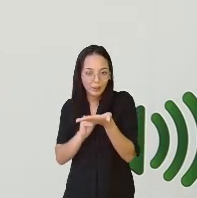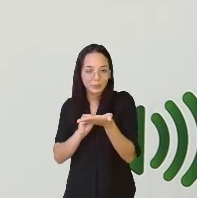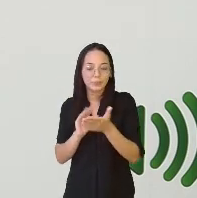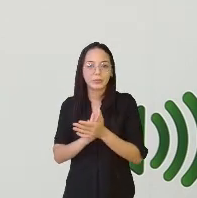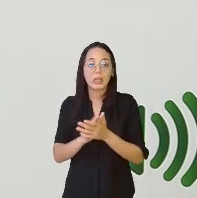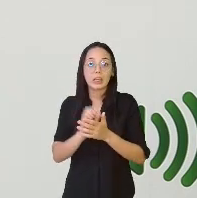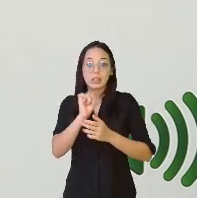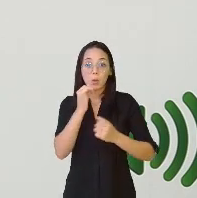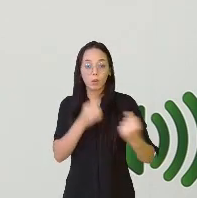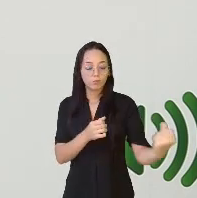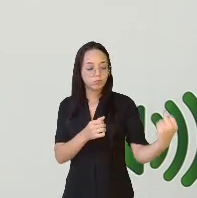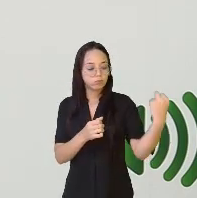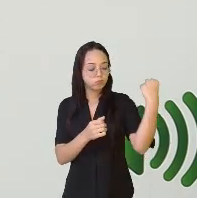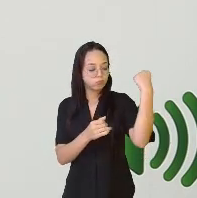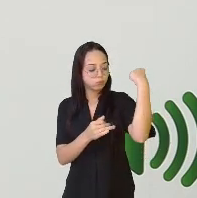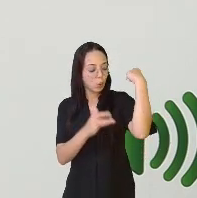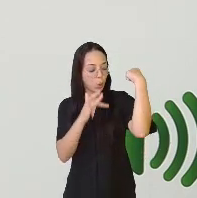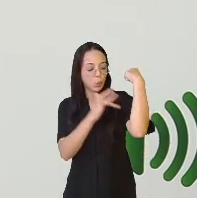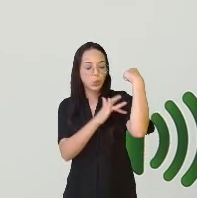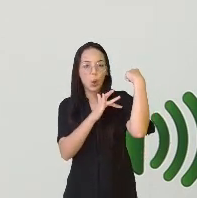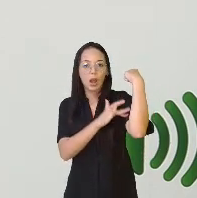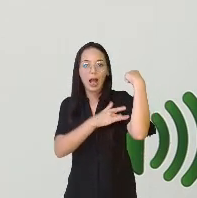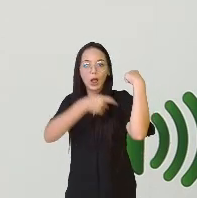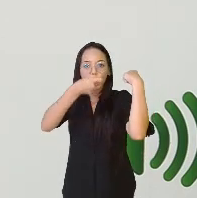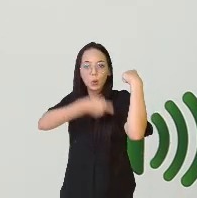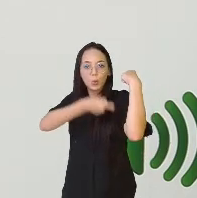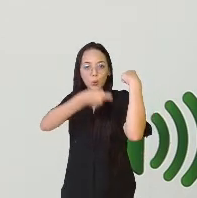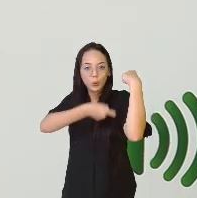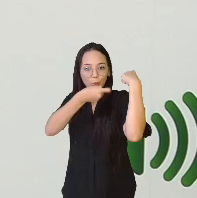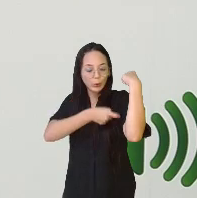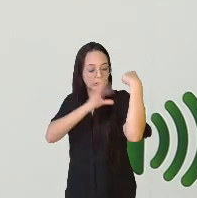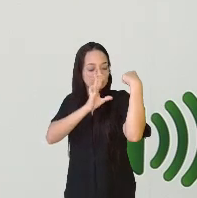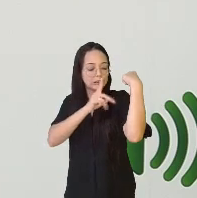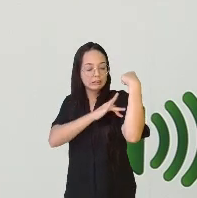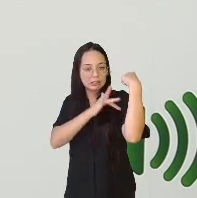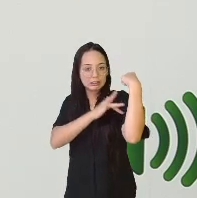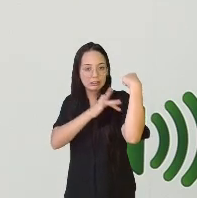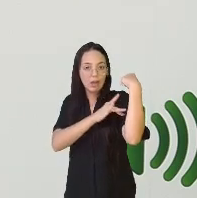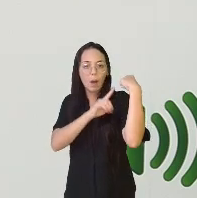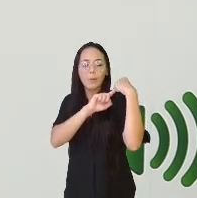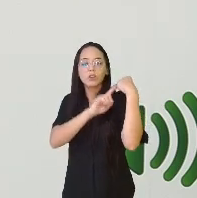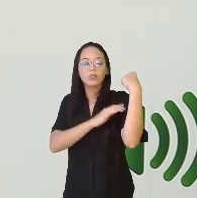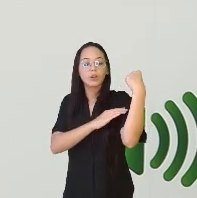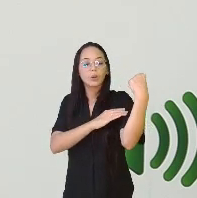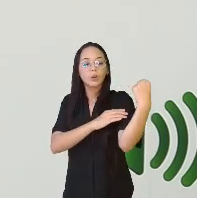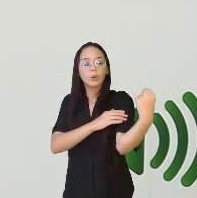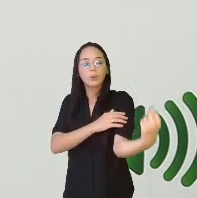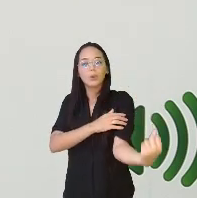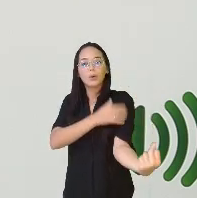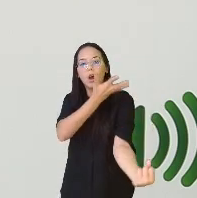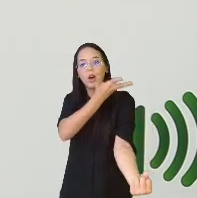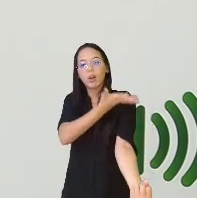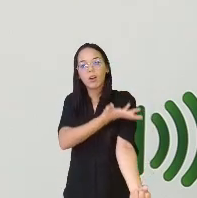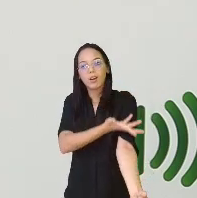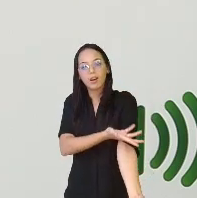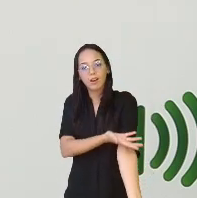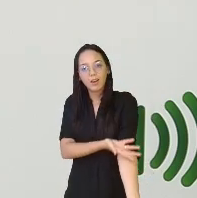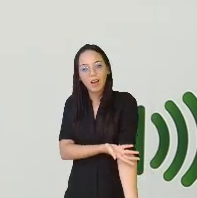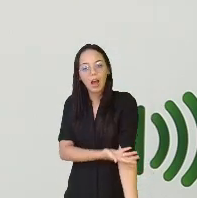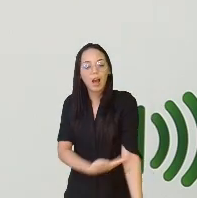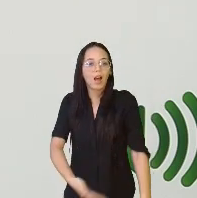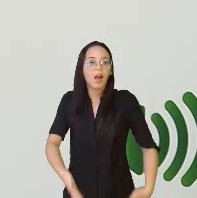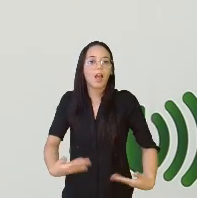você tocar, ele vai estar mais durinho, ele vai estar mais contraído. E se eu solto, ele vai